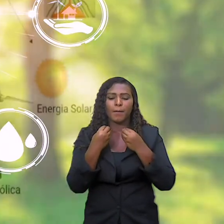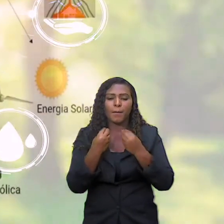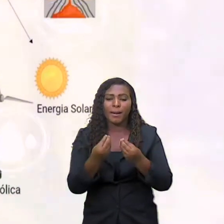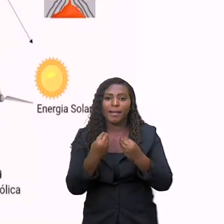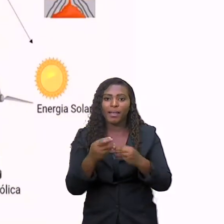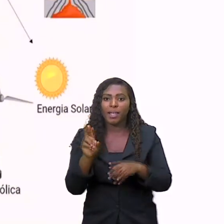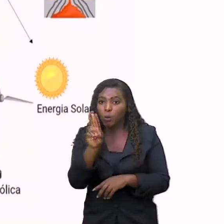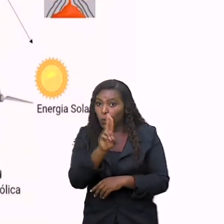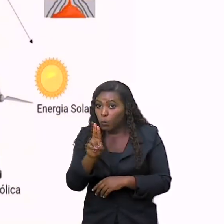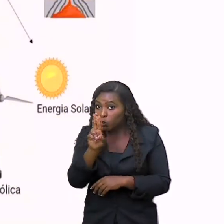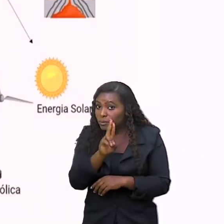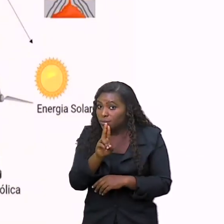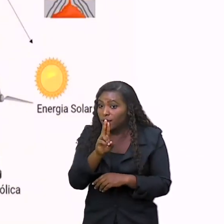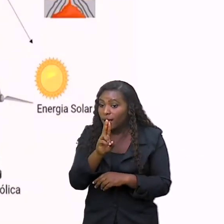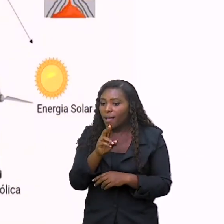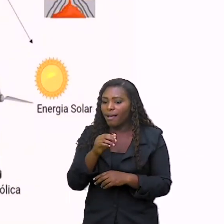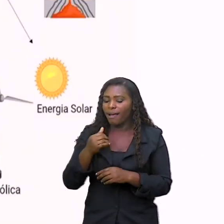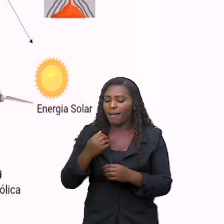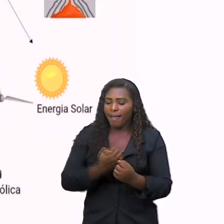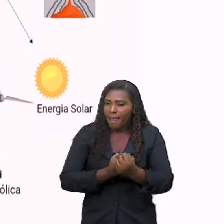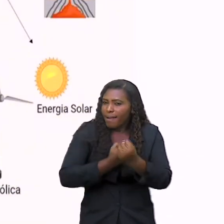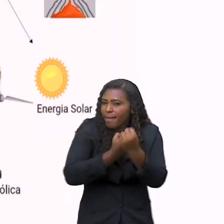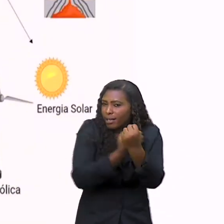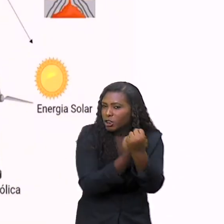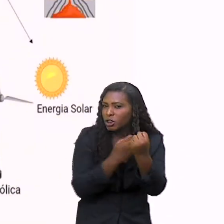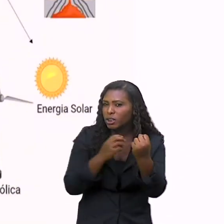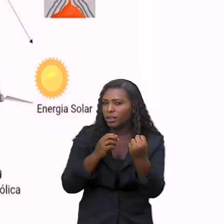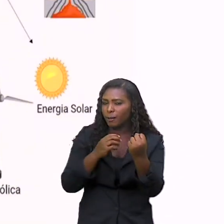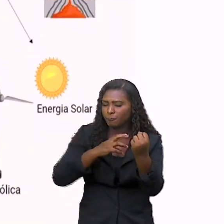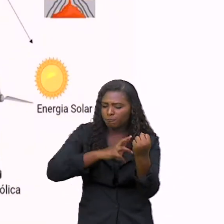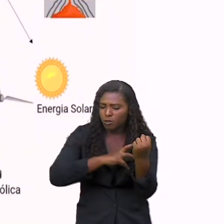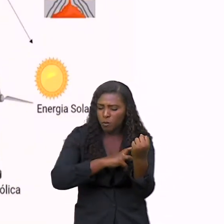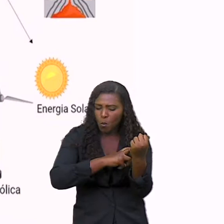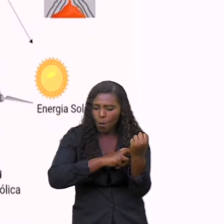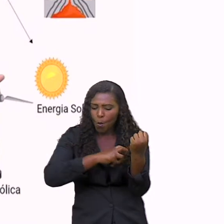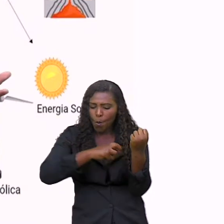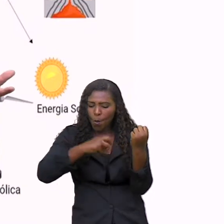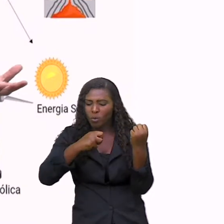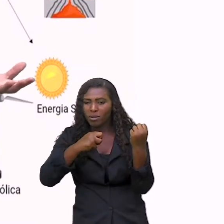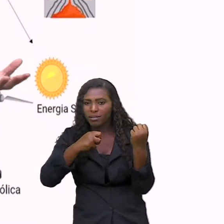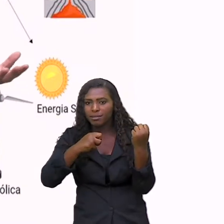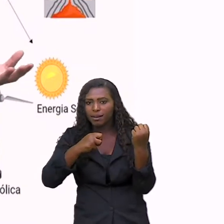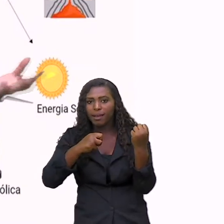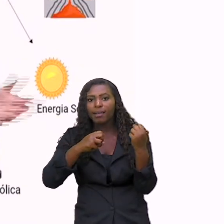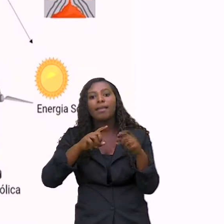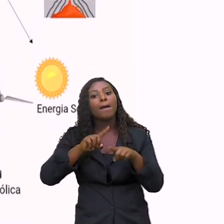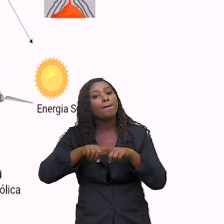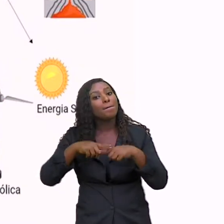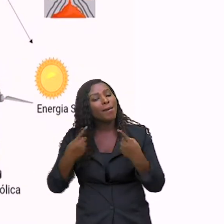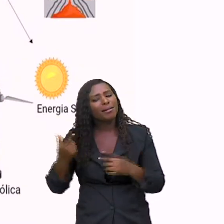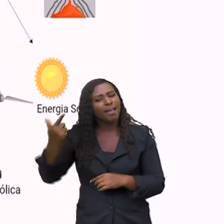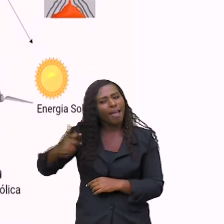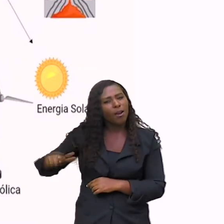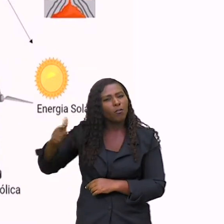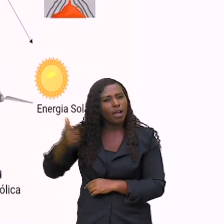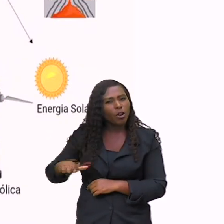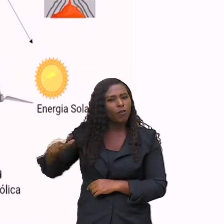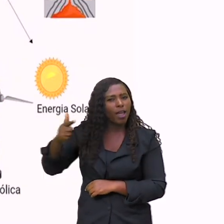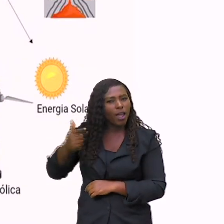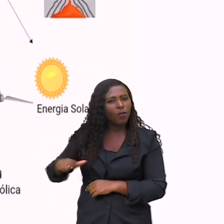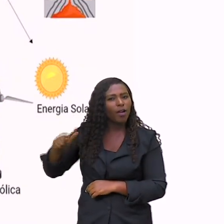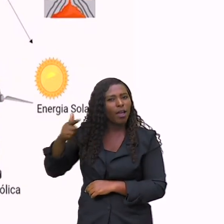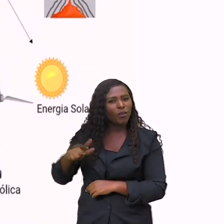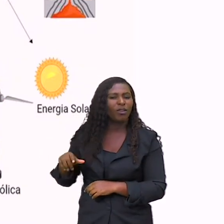mesmo? E aí? O que são essas fontes? Renováveis e não renováveis.